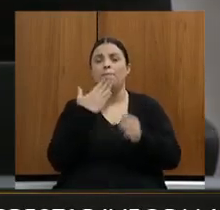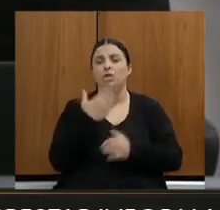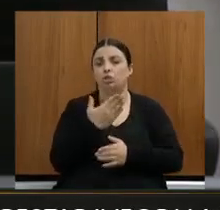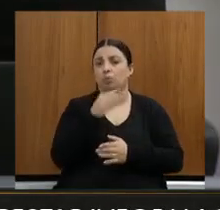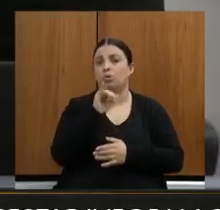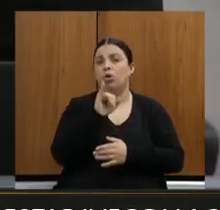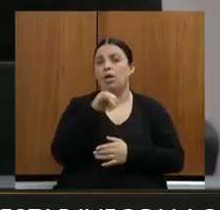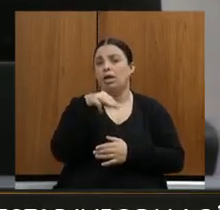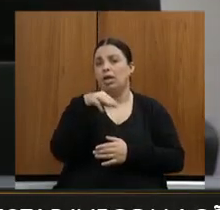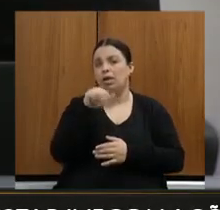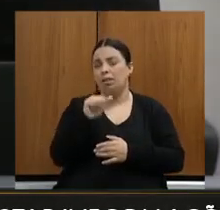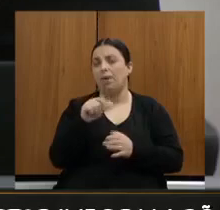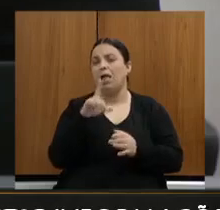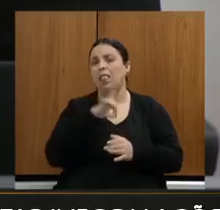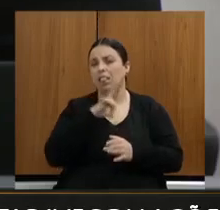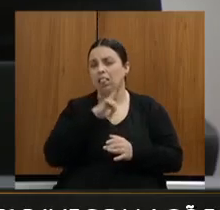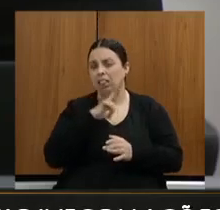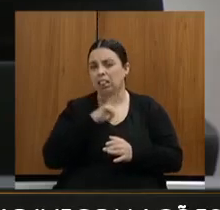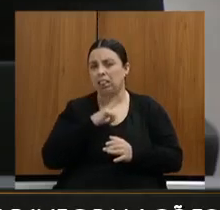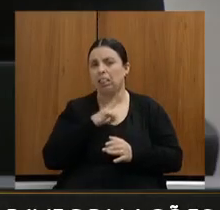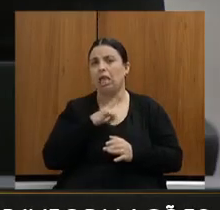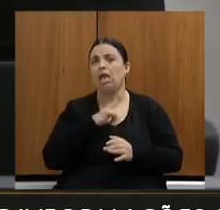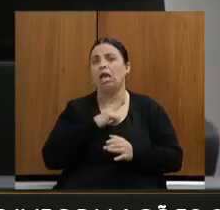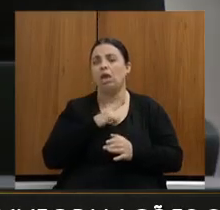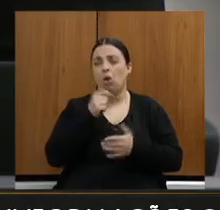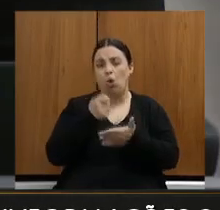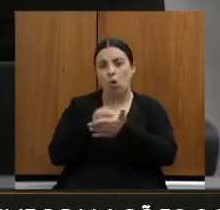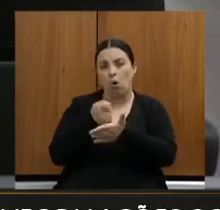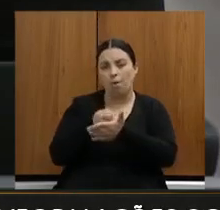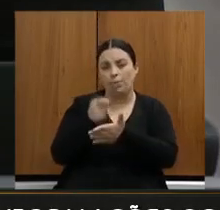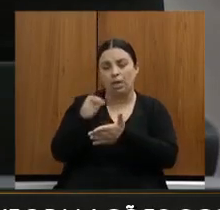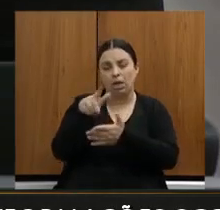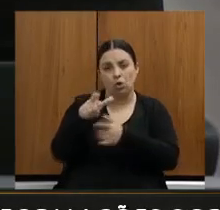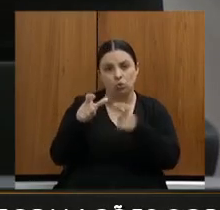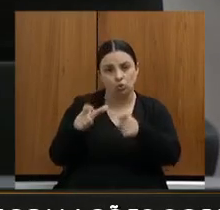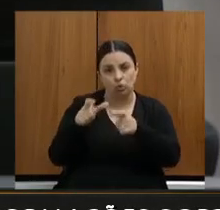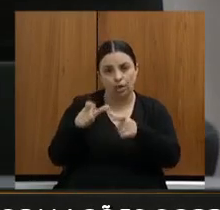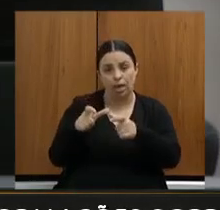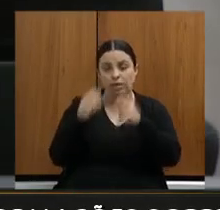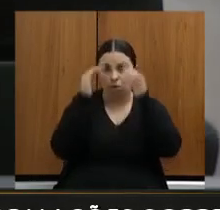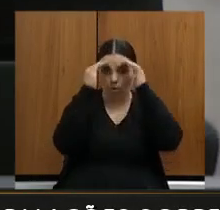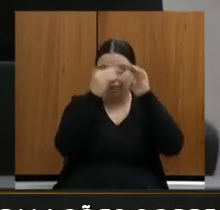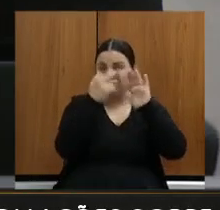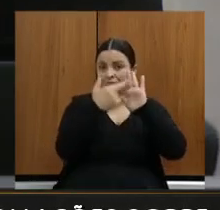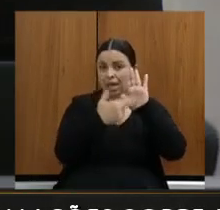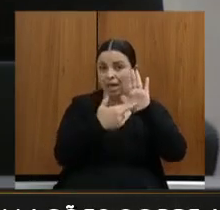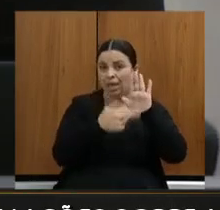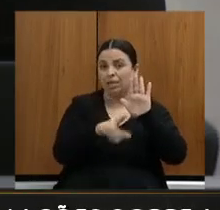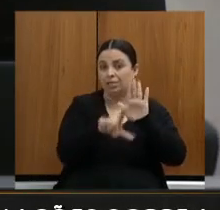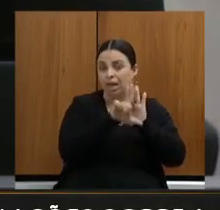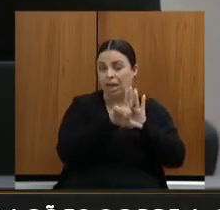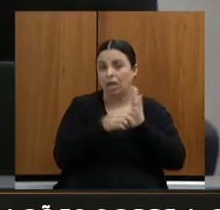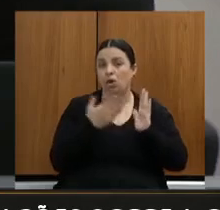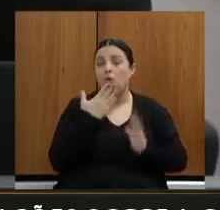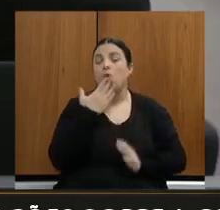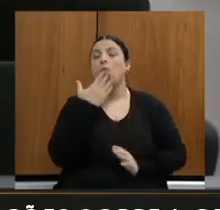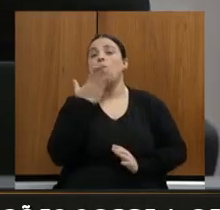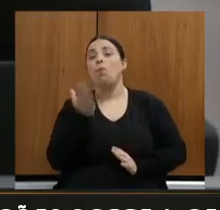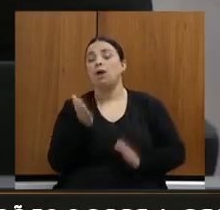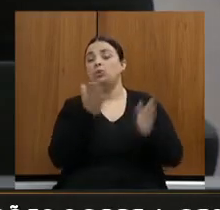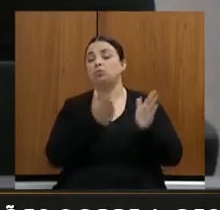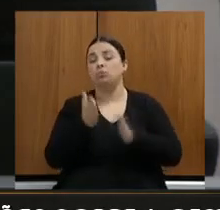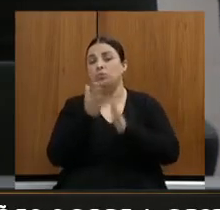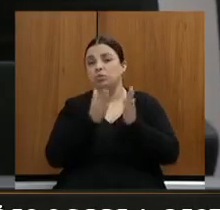segundo as regras dessa lei se não qual a justificativa quantos e quais são os produtores